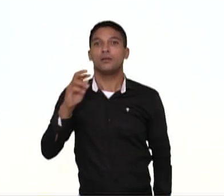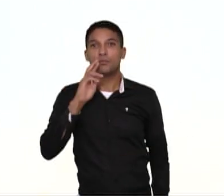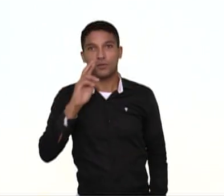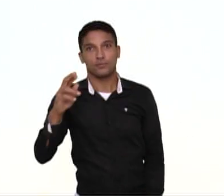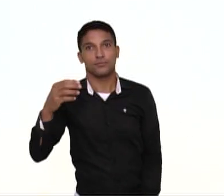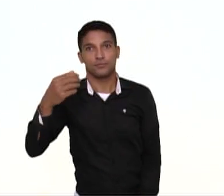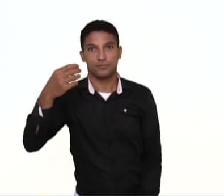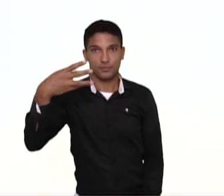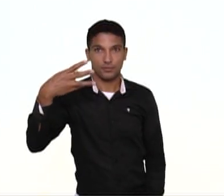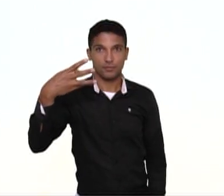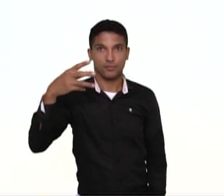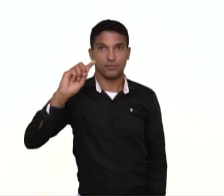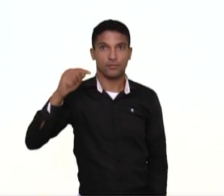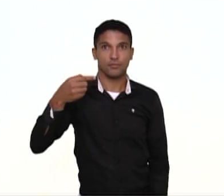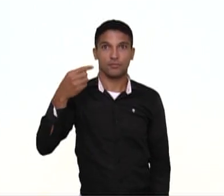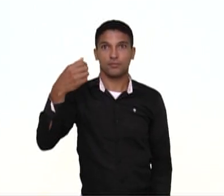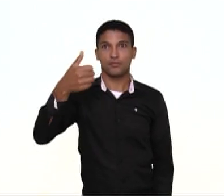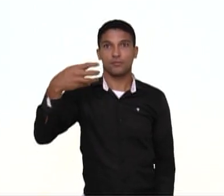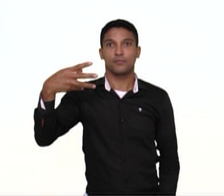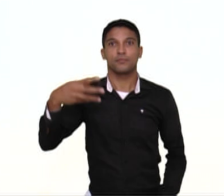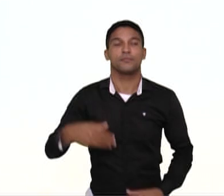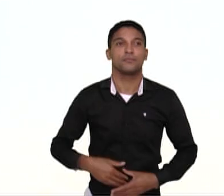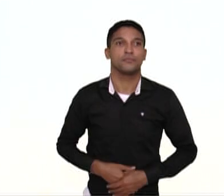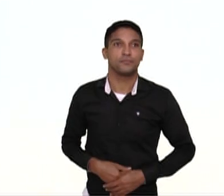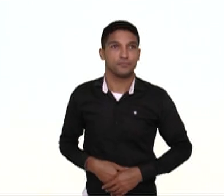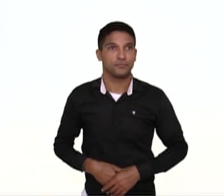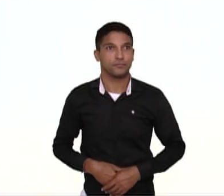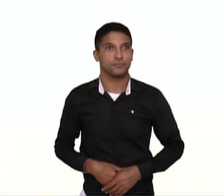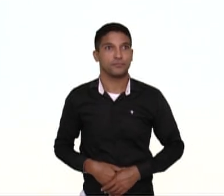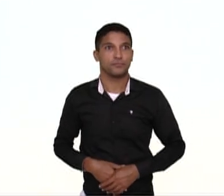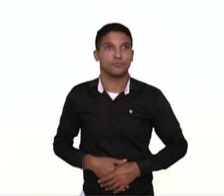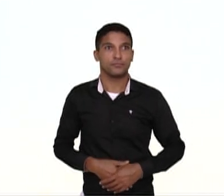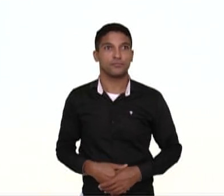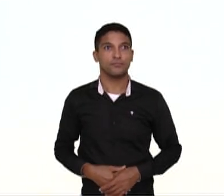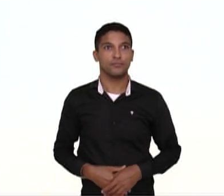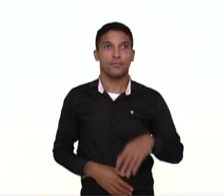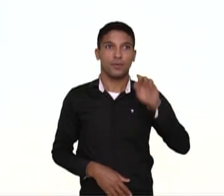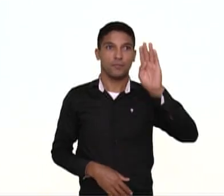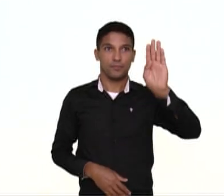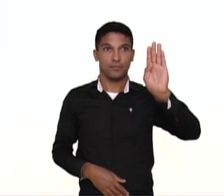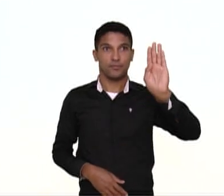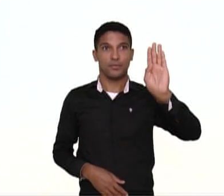ó. Qual a razão entre o comprimento e o diâmetro de uma circunferência de